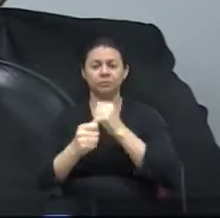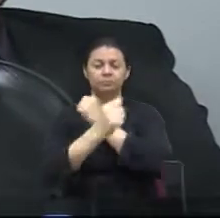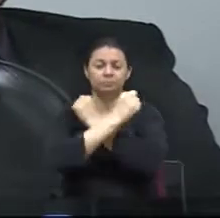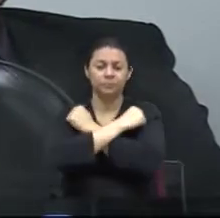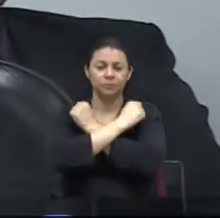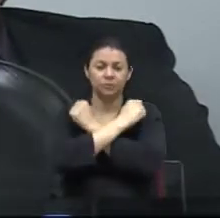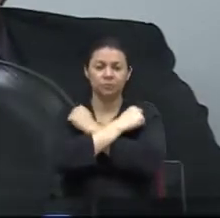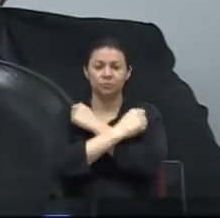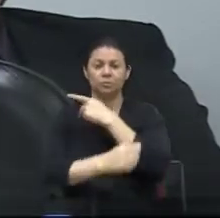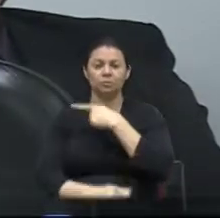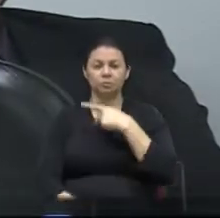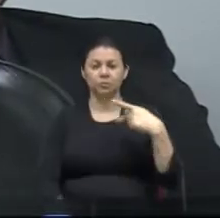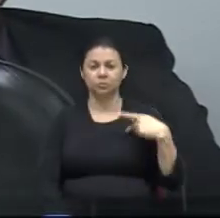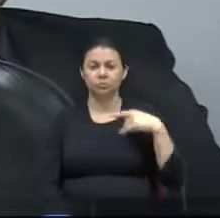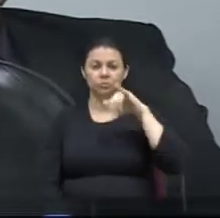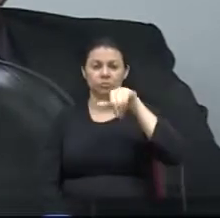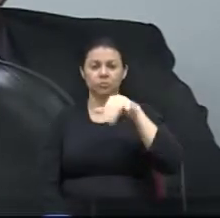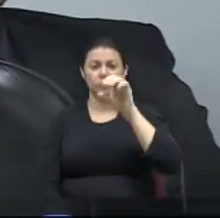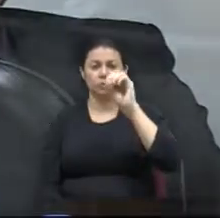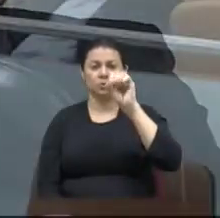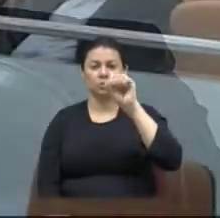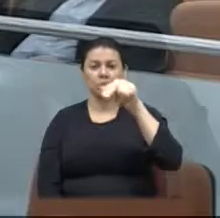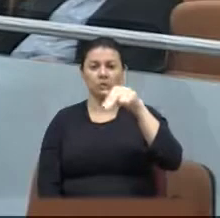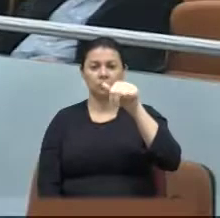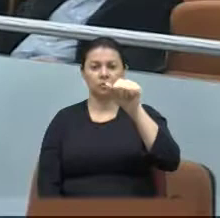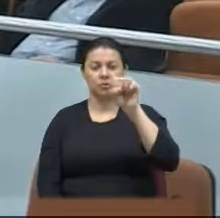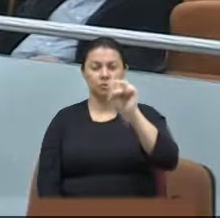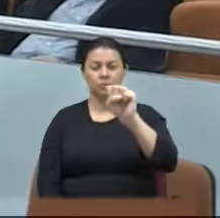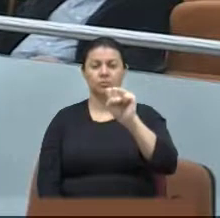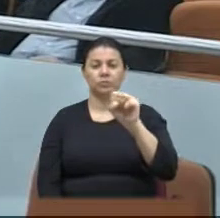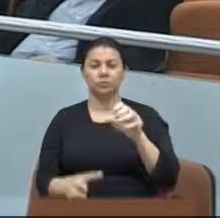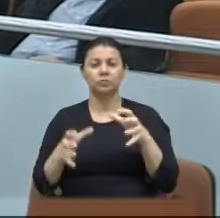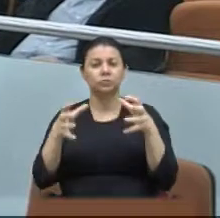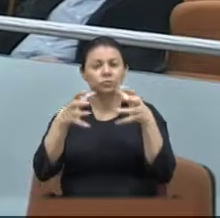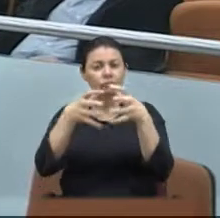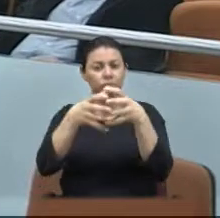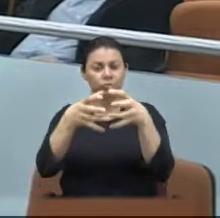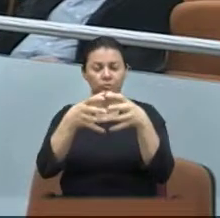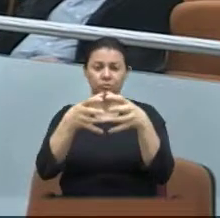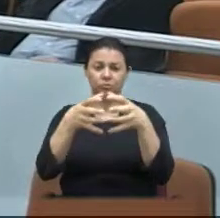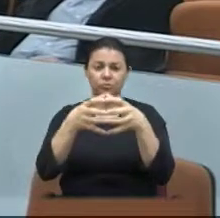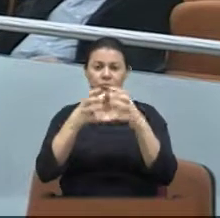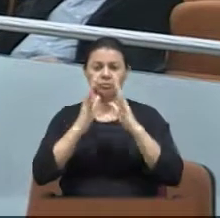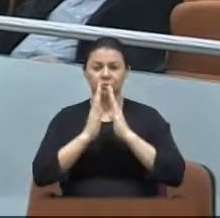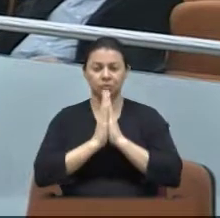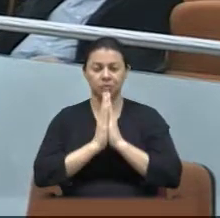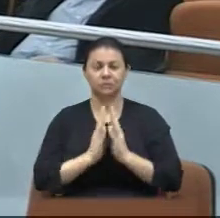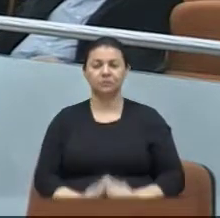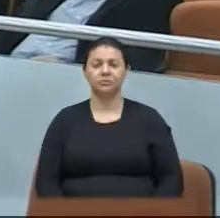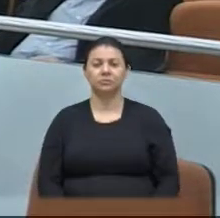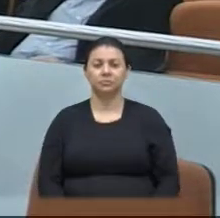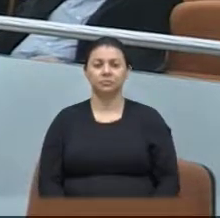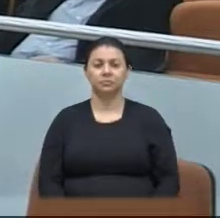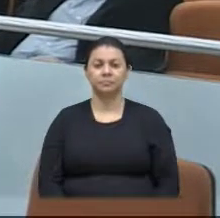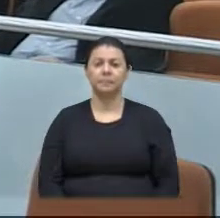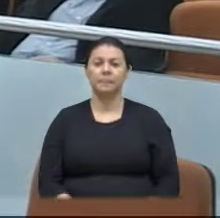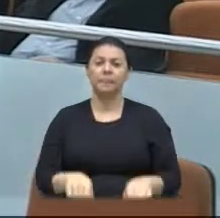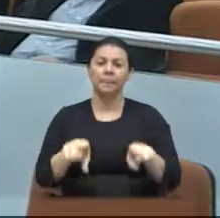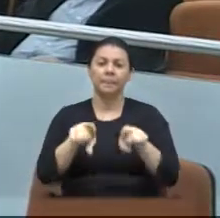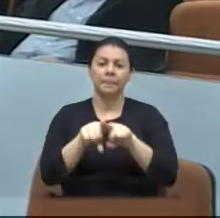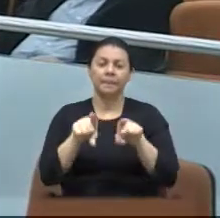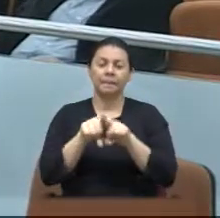pastor jonas ea toda a comunidade da igreja presbiteriana lembrar que também este mês